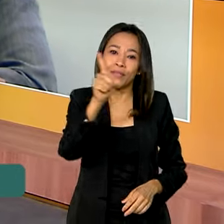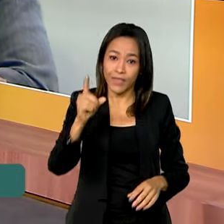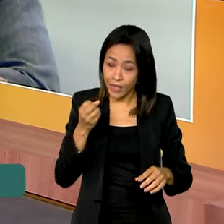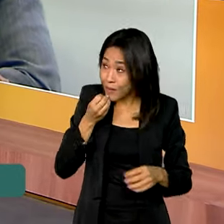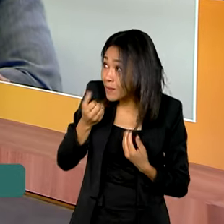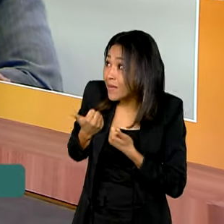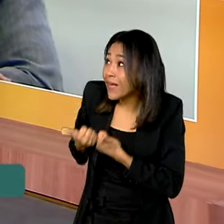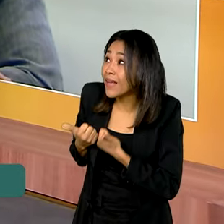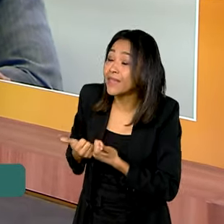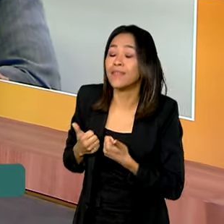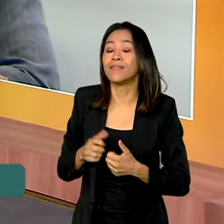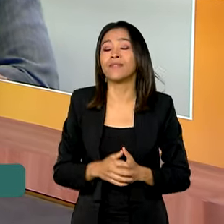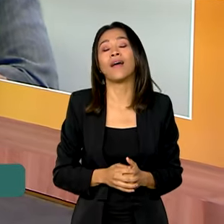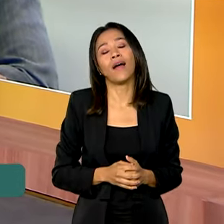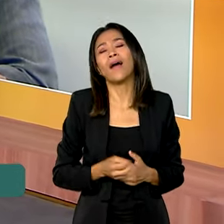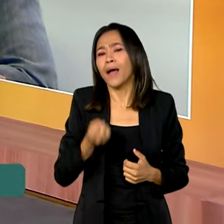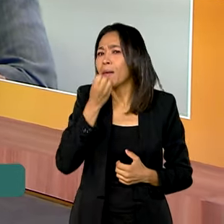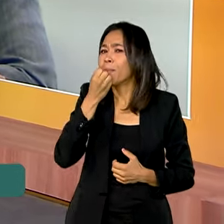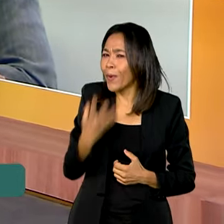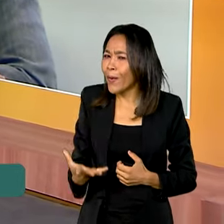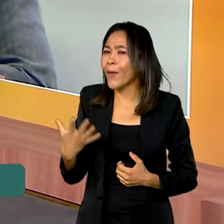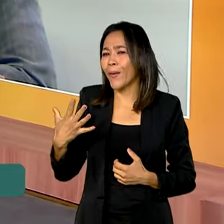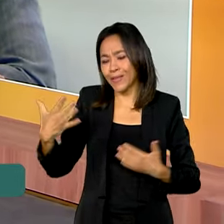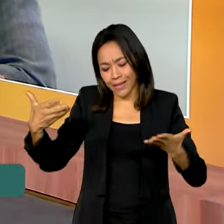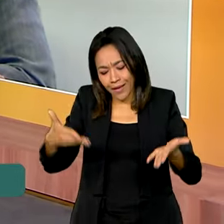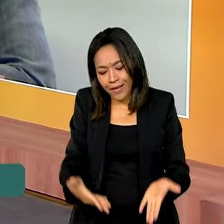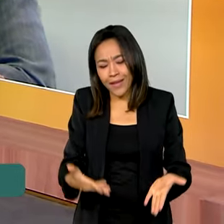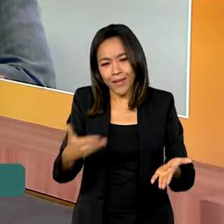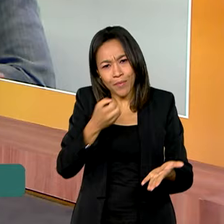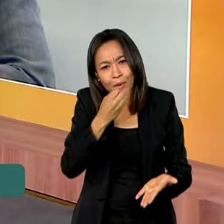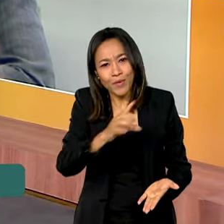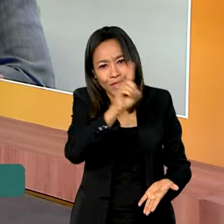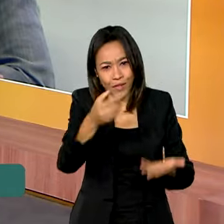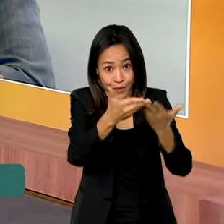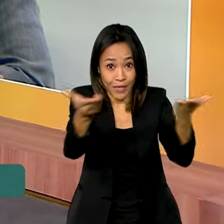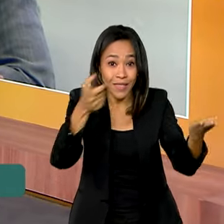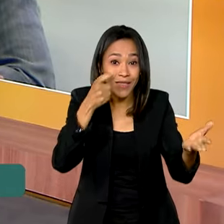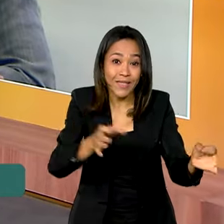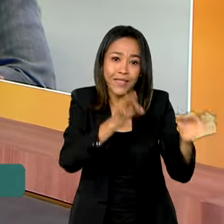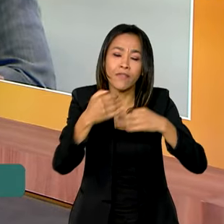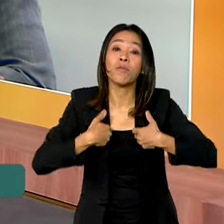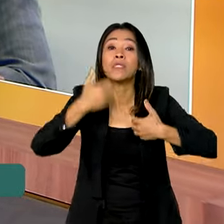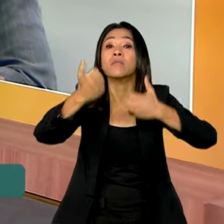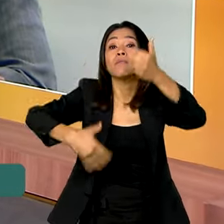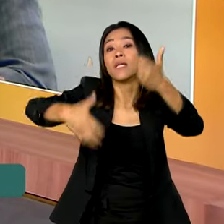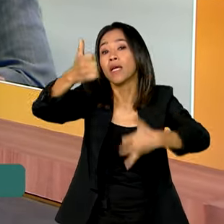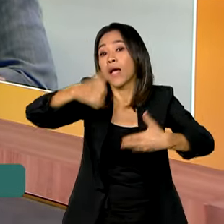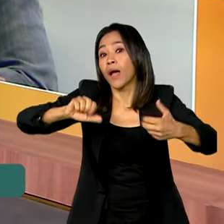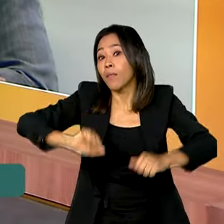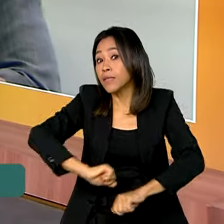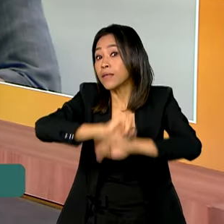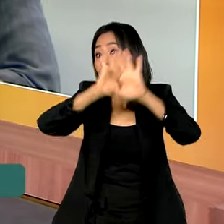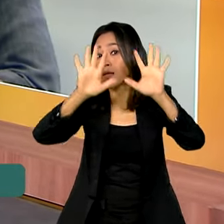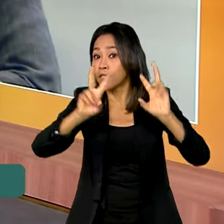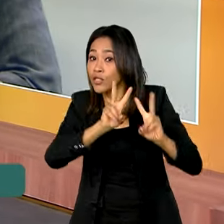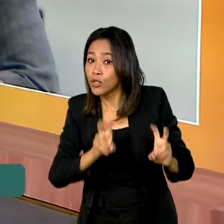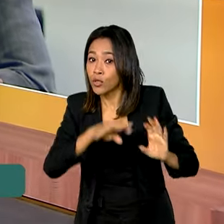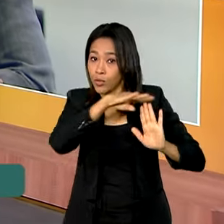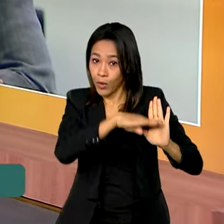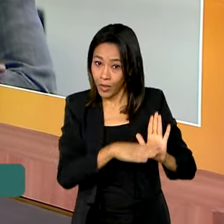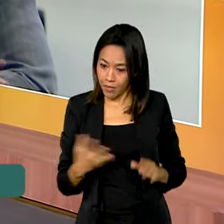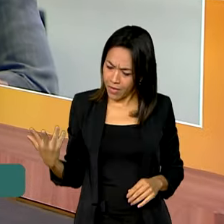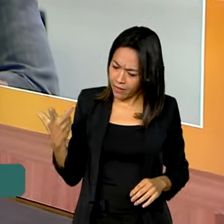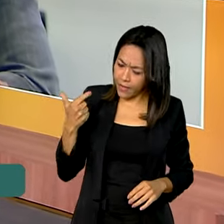bem eh muito bom estar aqui Bom dia aos telespectadores estamos aqui para esclarecer o que a gente puder sobre os Nossos programas